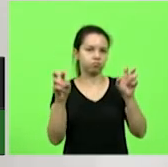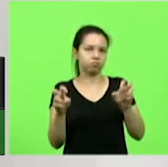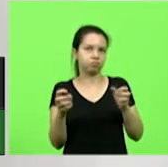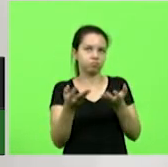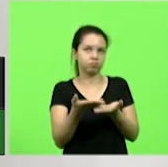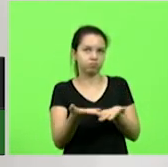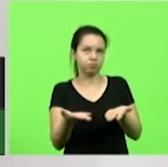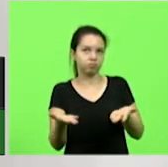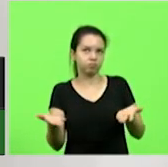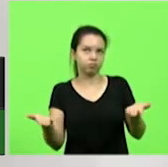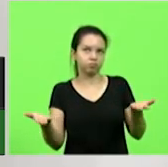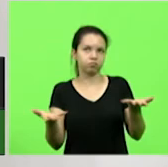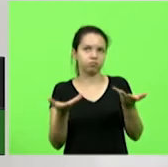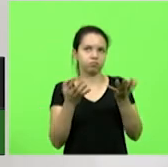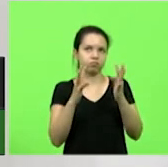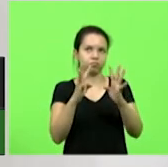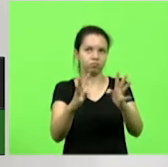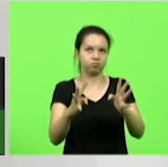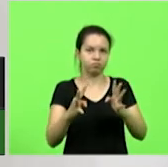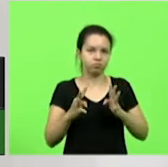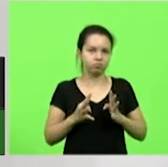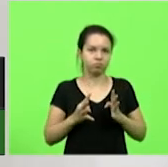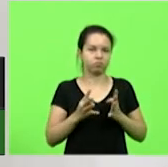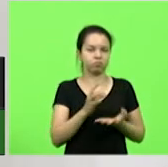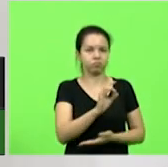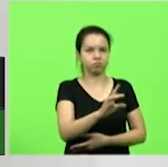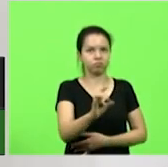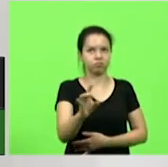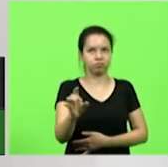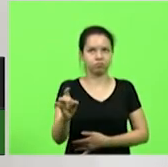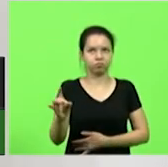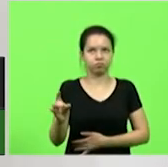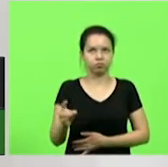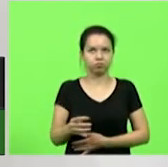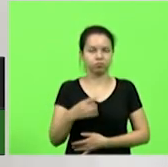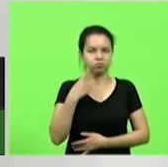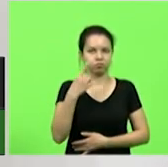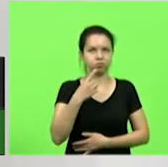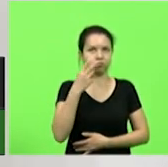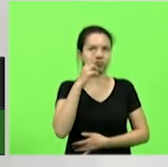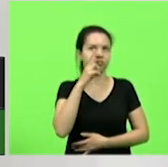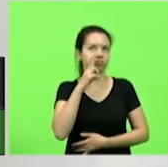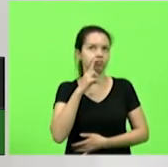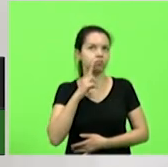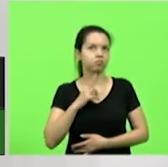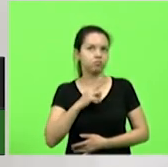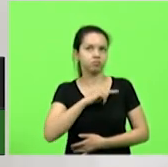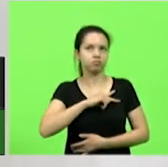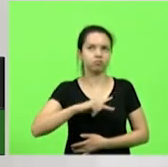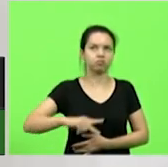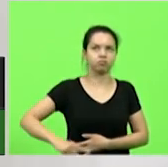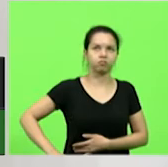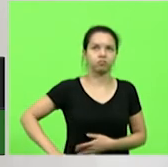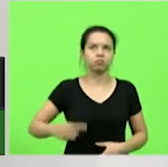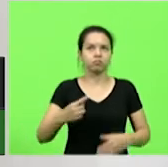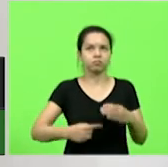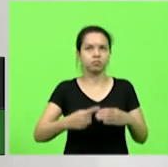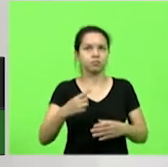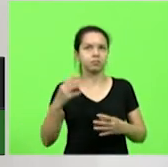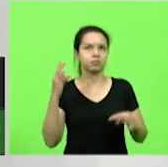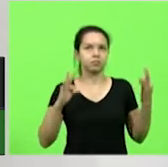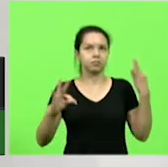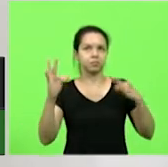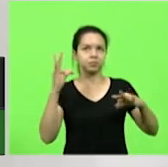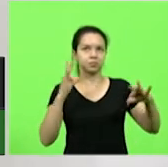e requeiro a atenção de cada um dos senhores. De modo especial, o deputado Ivan Nats, que é o nosso presidente da Comissão de Turismo e Meio